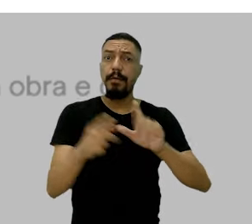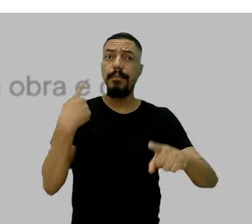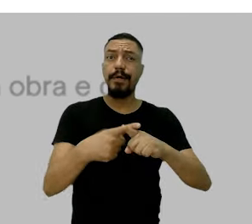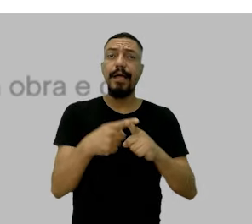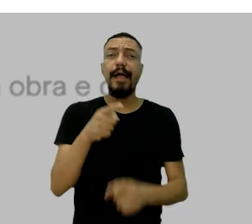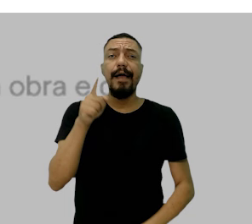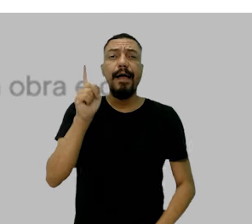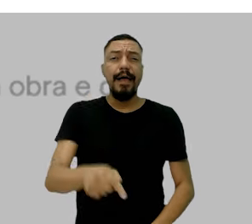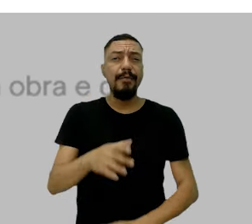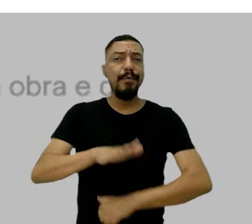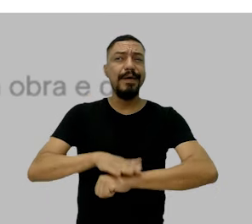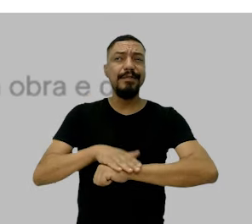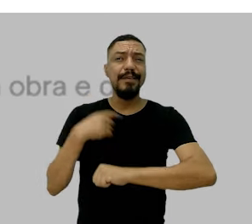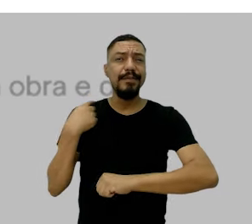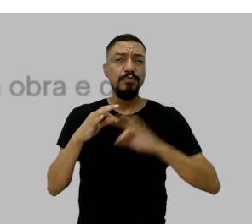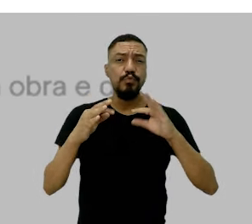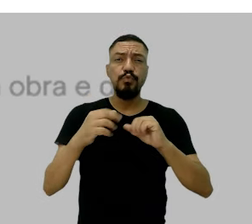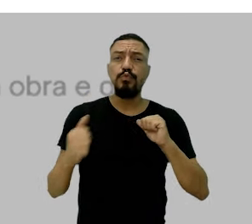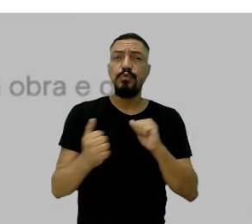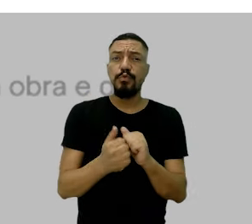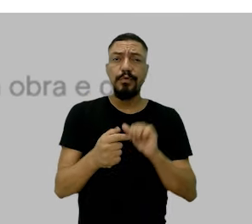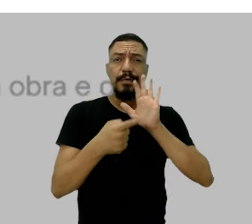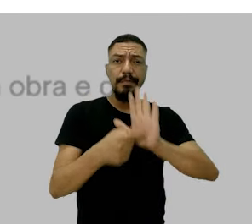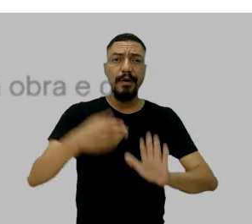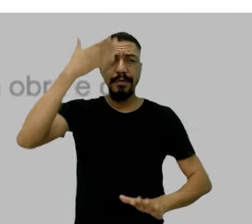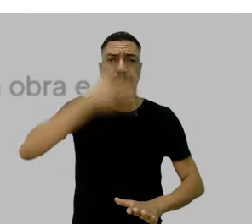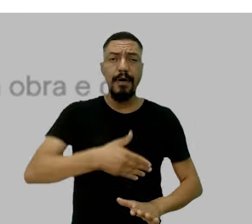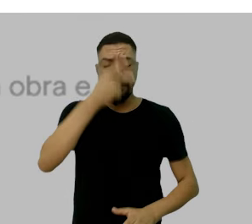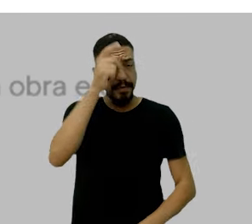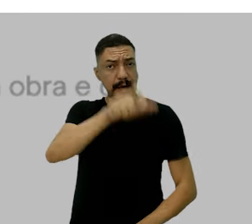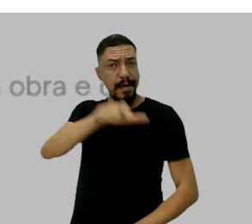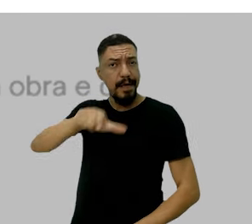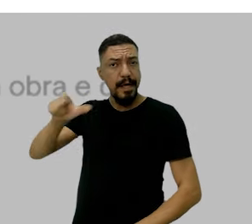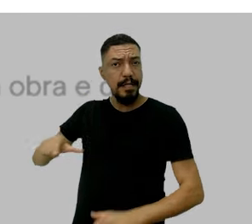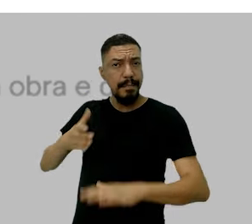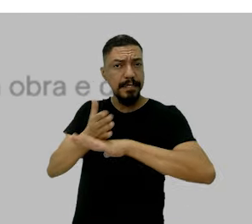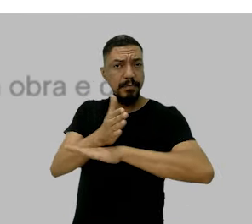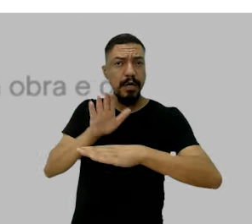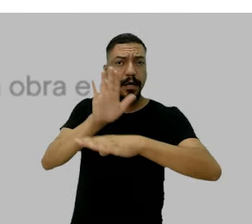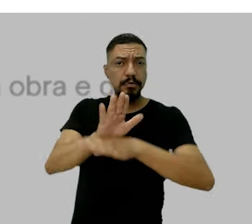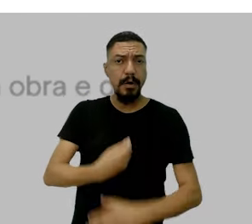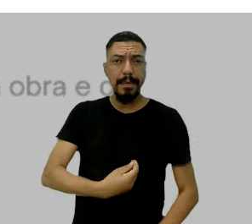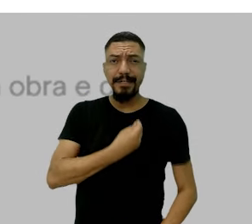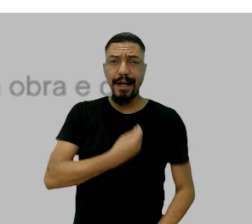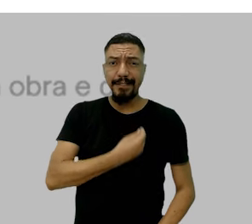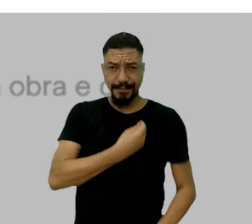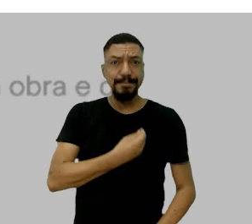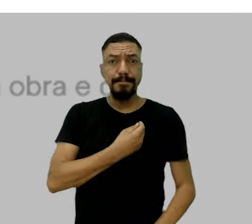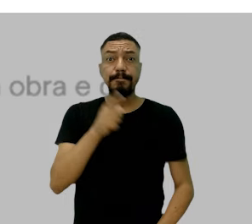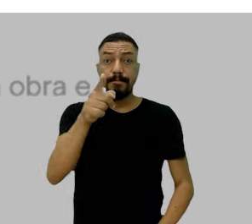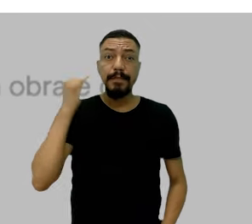afinal é um momento de todo mundo junto ali, que demonstra inclusive as pessoas que estavam presentes, né? Isso, inclusive, é